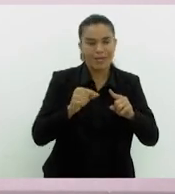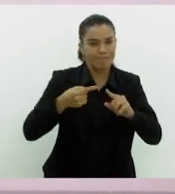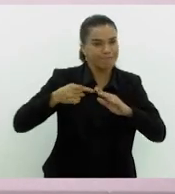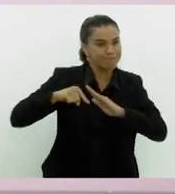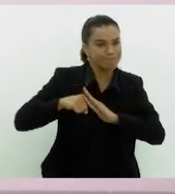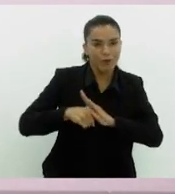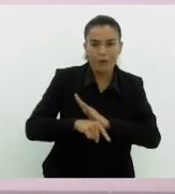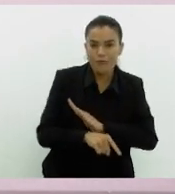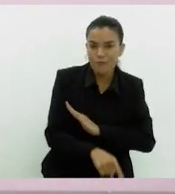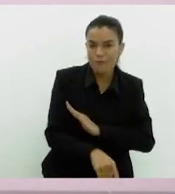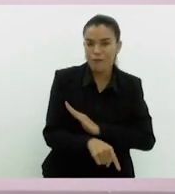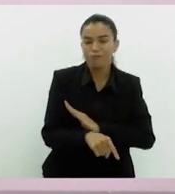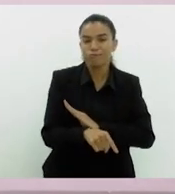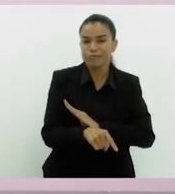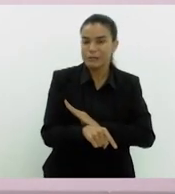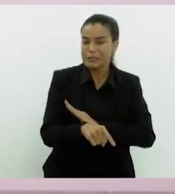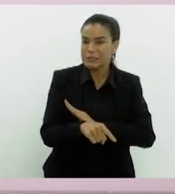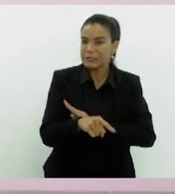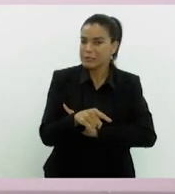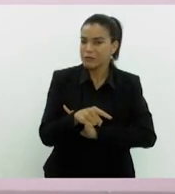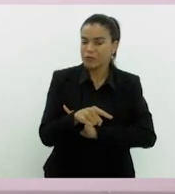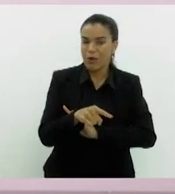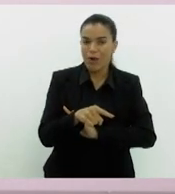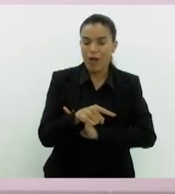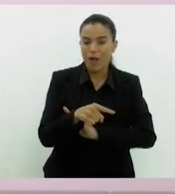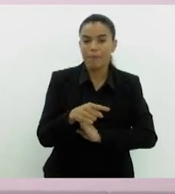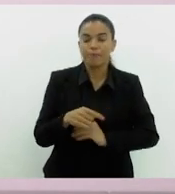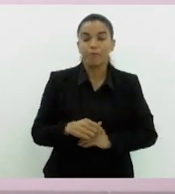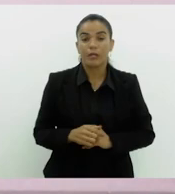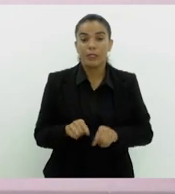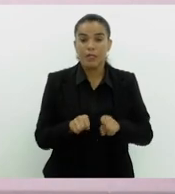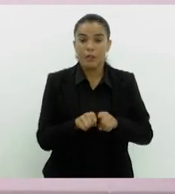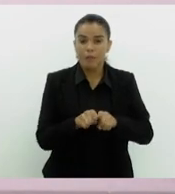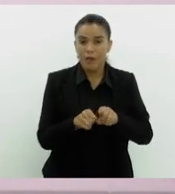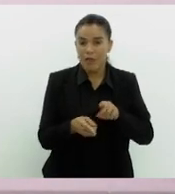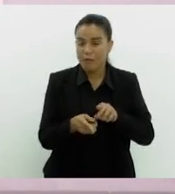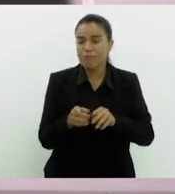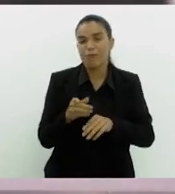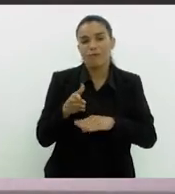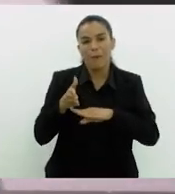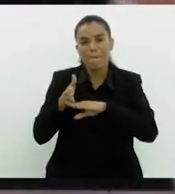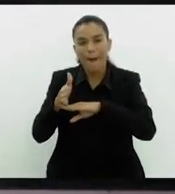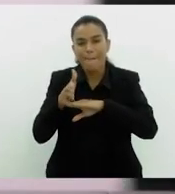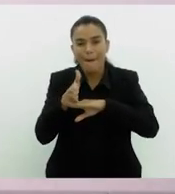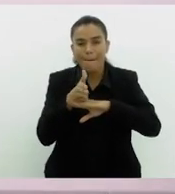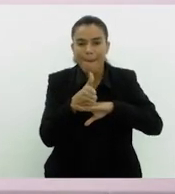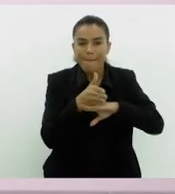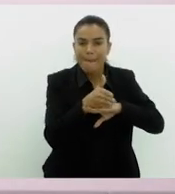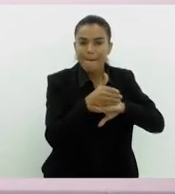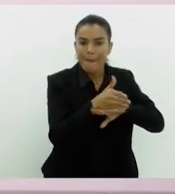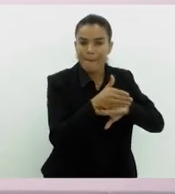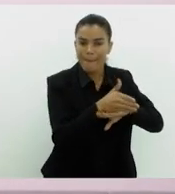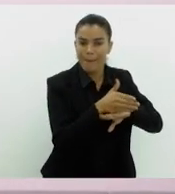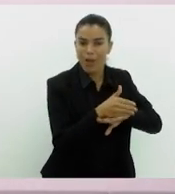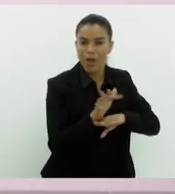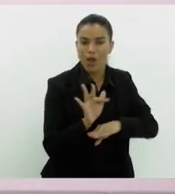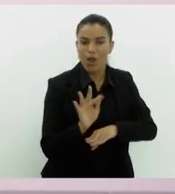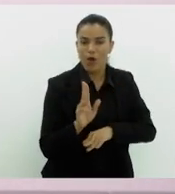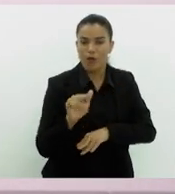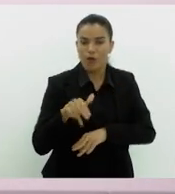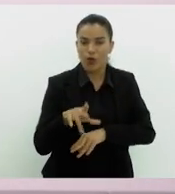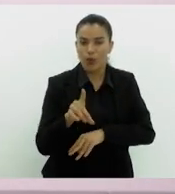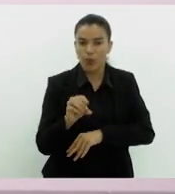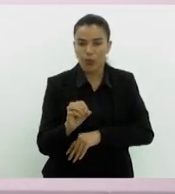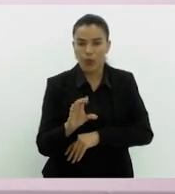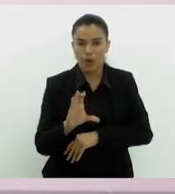assim, brutal. E quando a gente vai nos territórios, na Casa Fluminense, a gente tem o Fundo Casa. A gente apoia